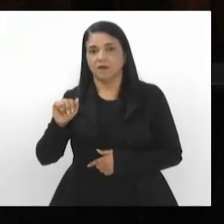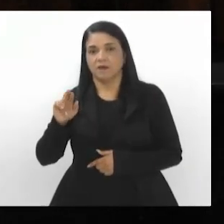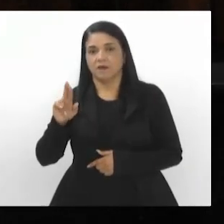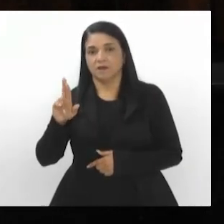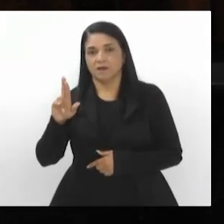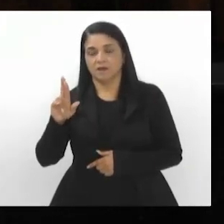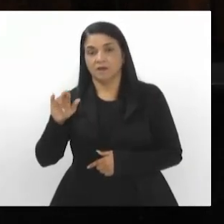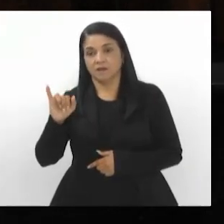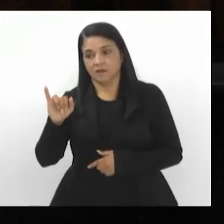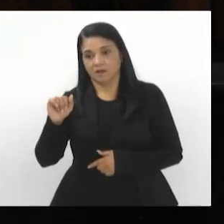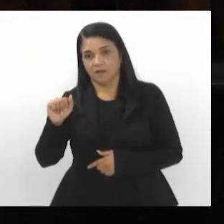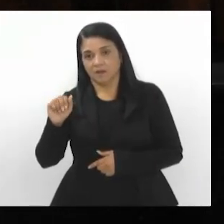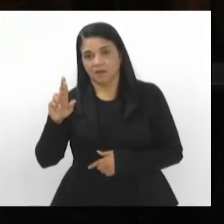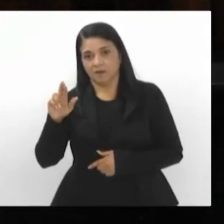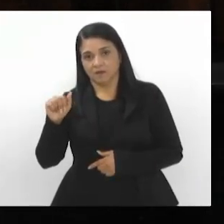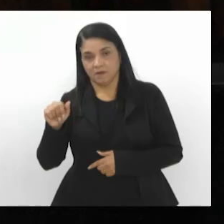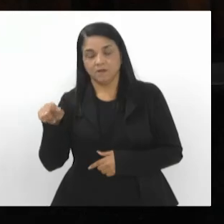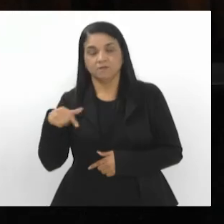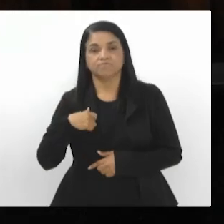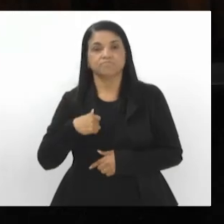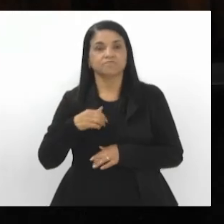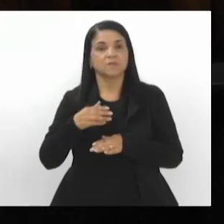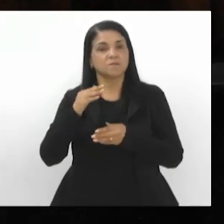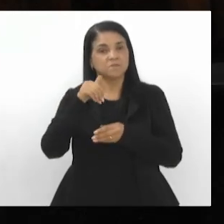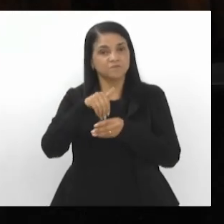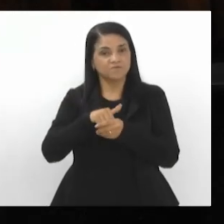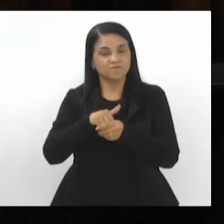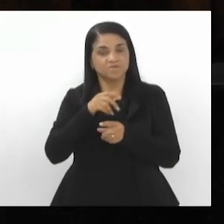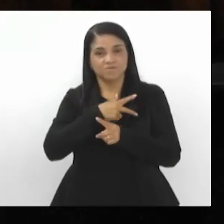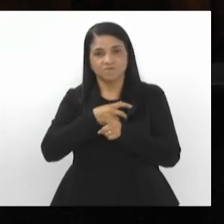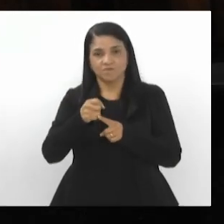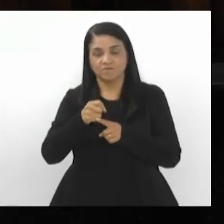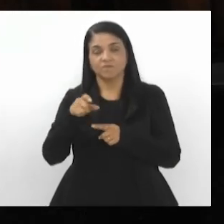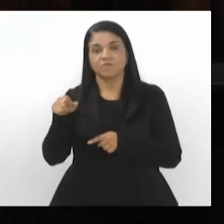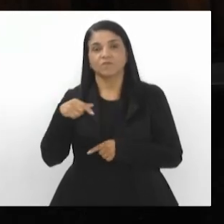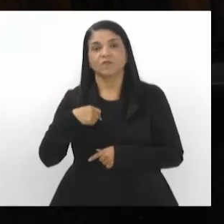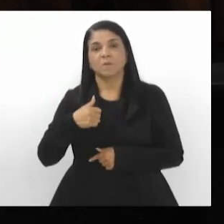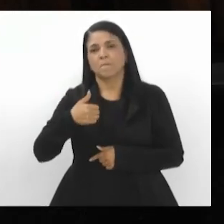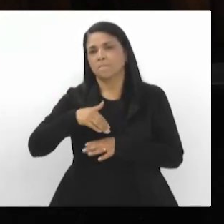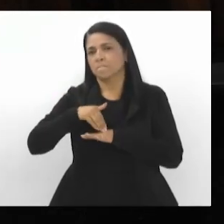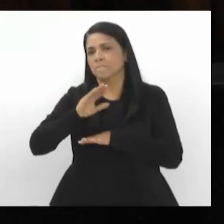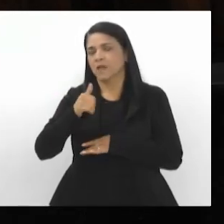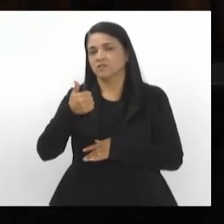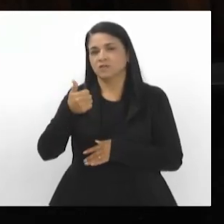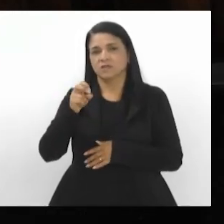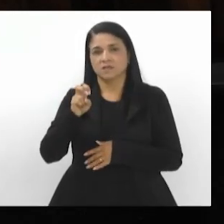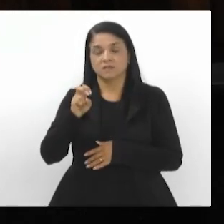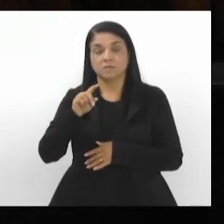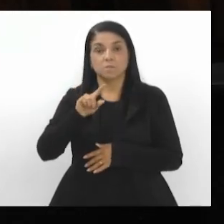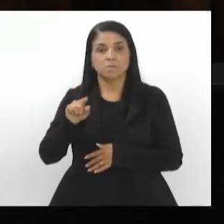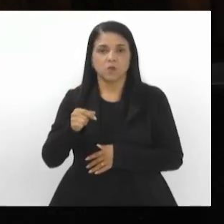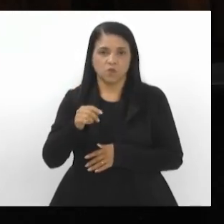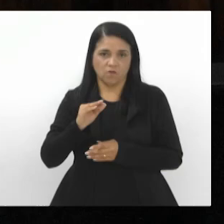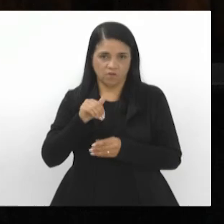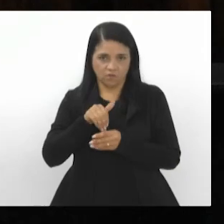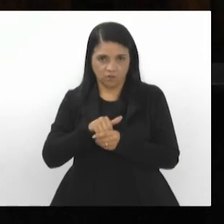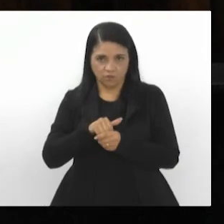prefeita eleita com mais de 15 mil votos no município de São Francisco do Itabapuana, e dizer